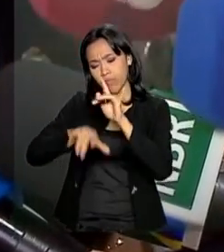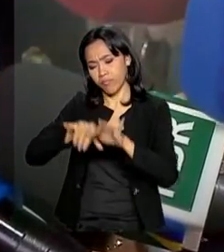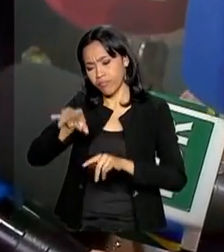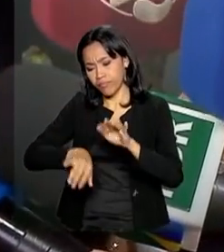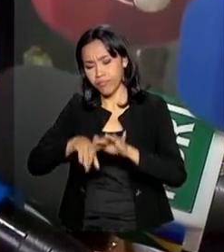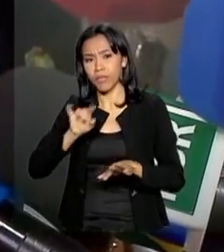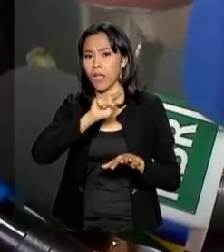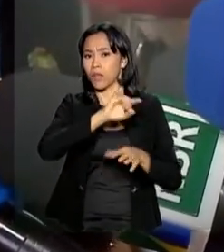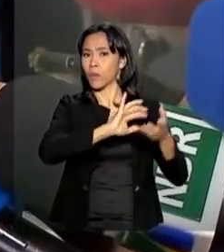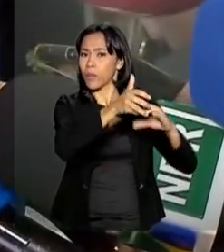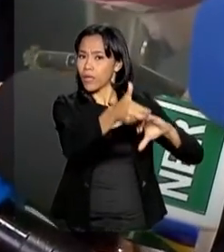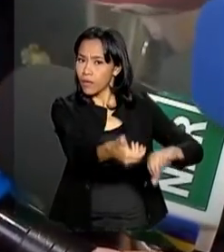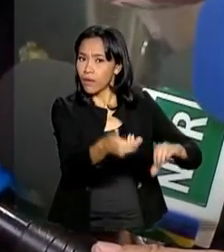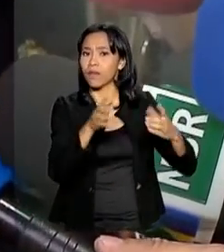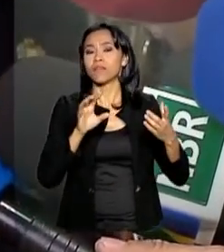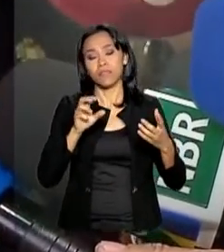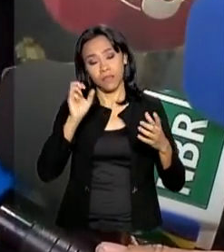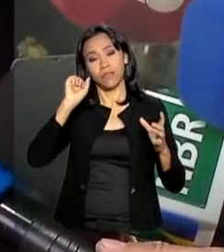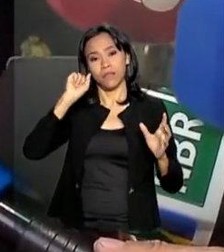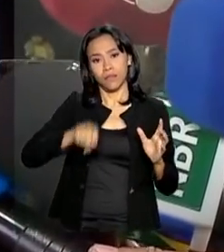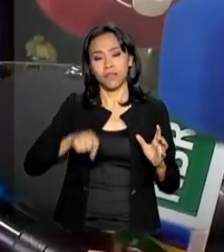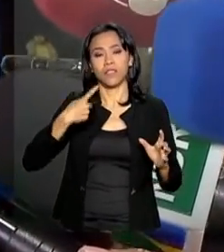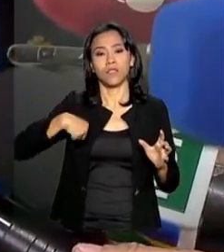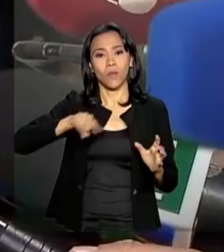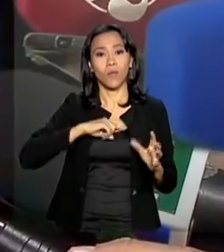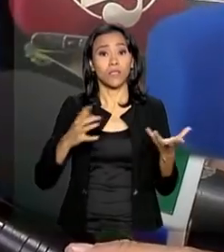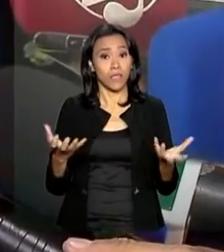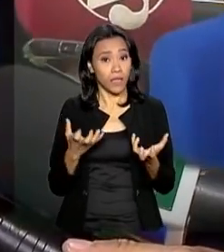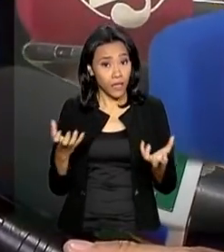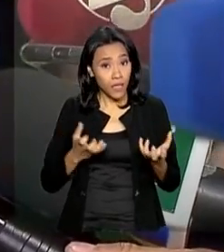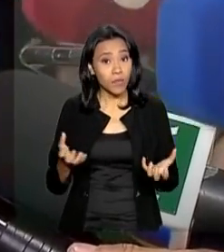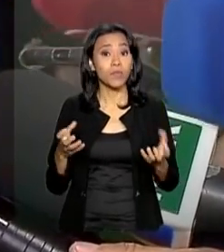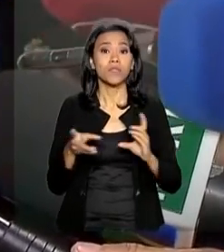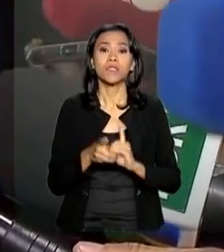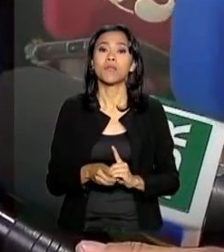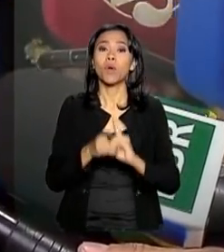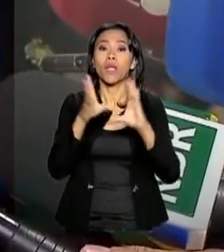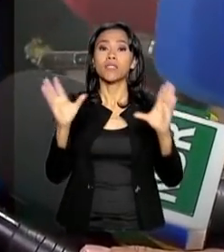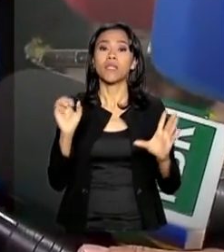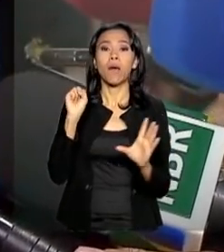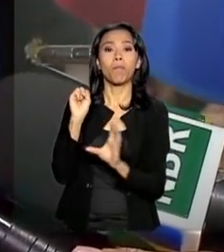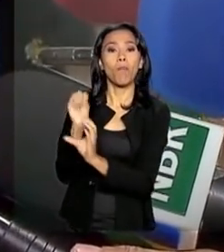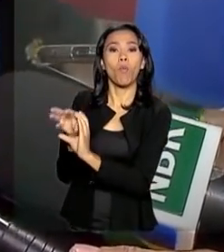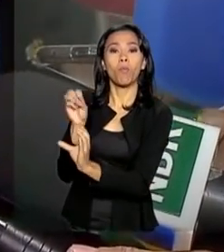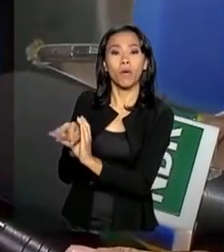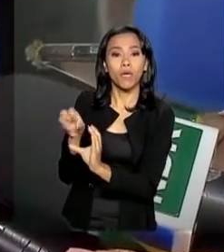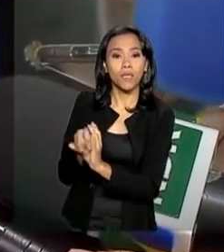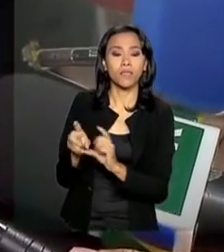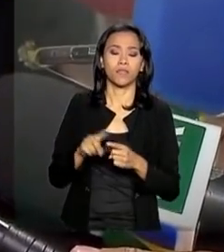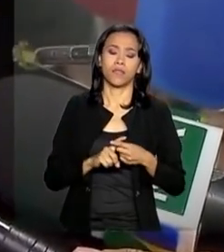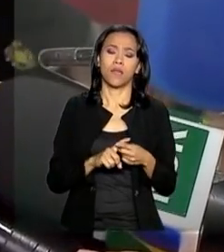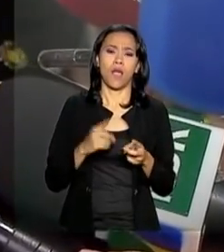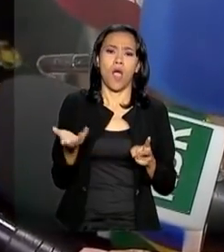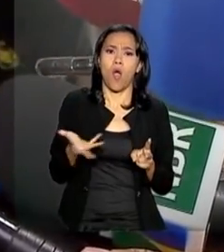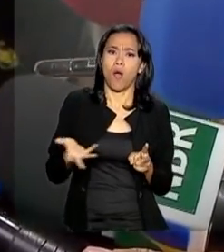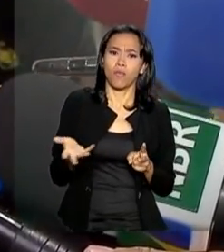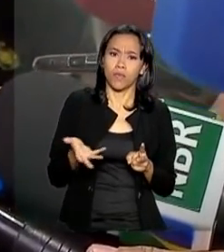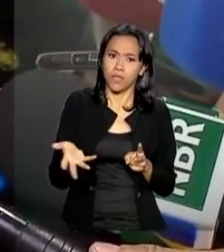e essa Sim nós queremos democratizar a poupança acelerar o ritmo de crescimento aumentar